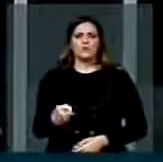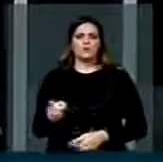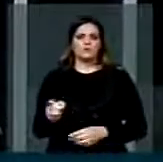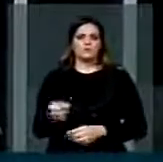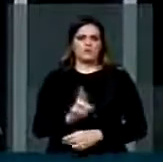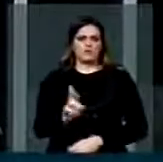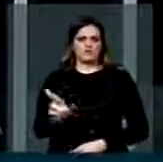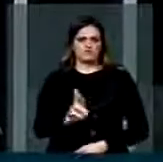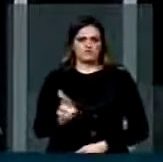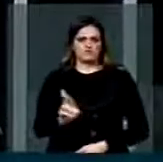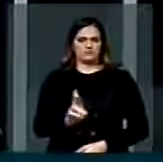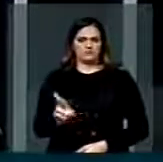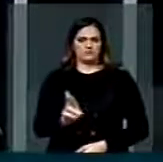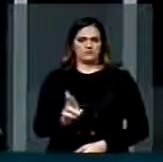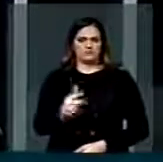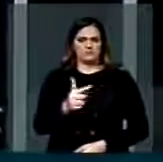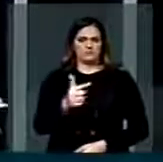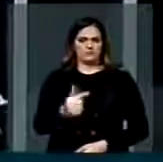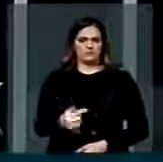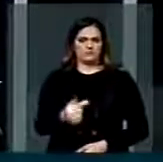reais. 23 milhões